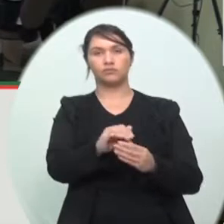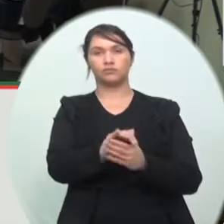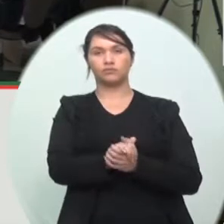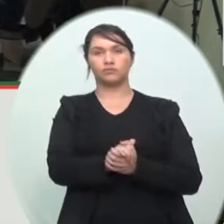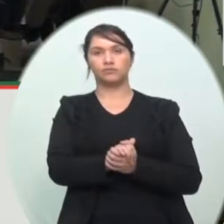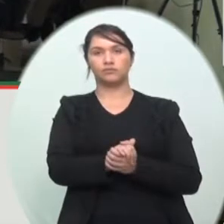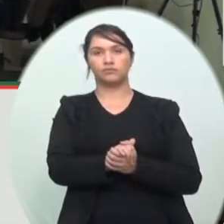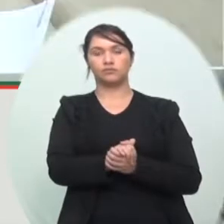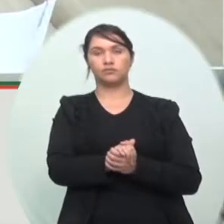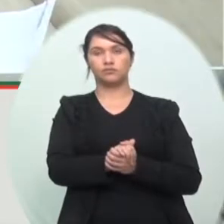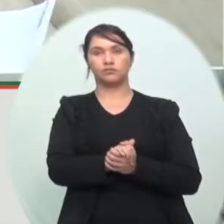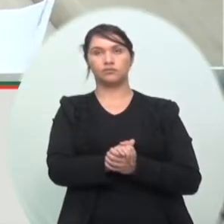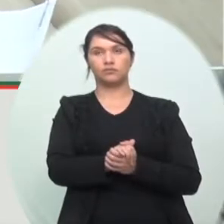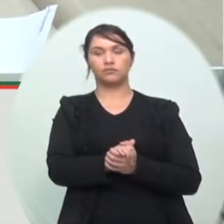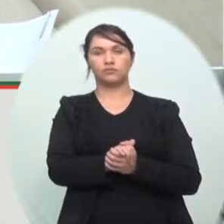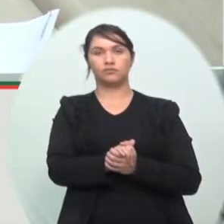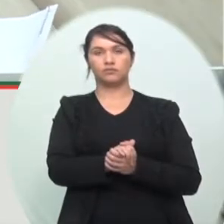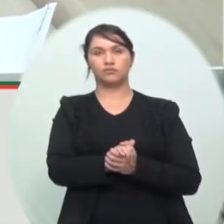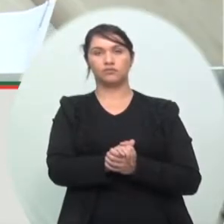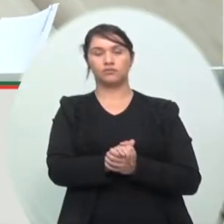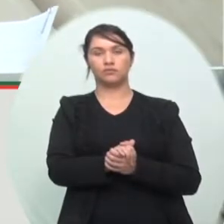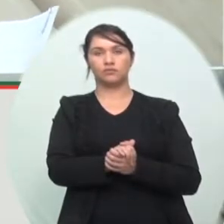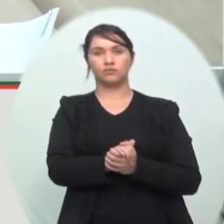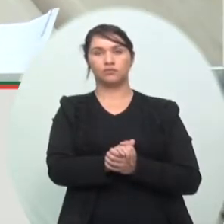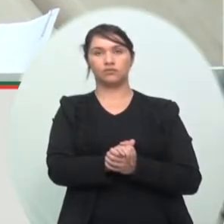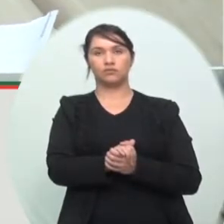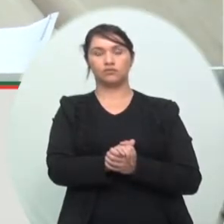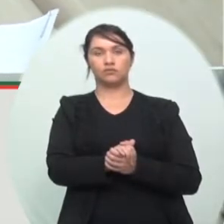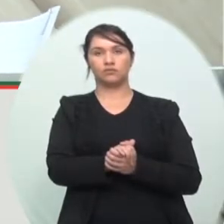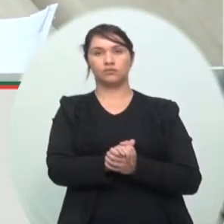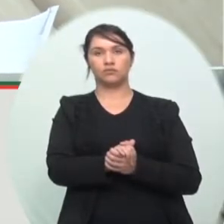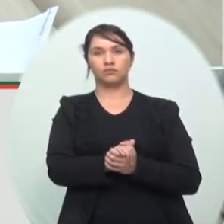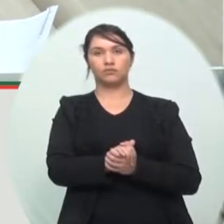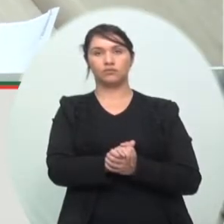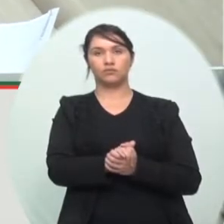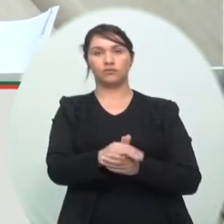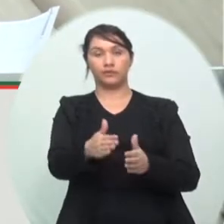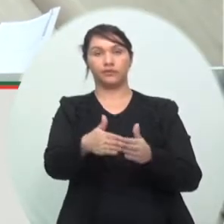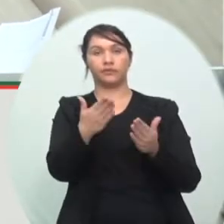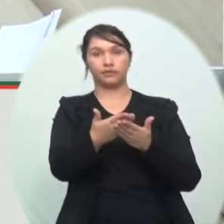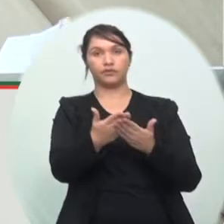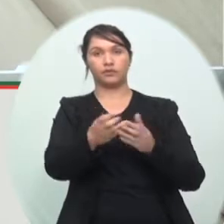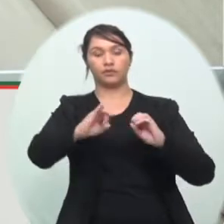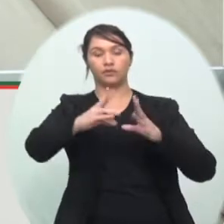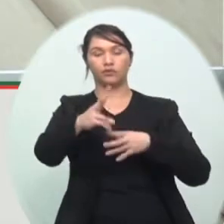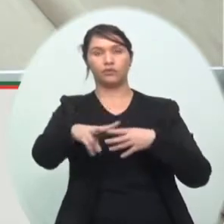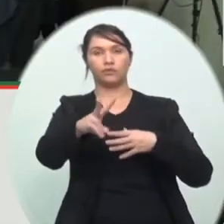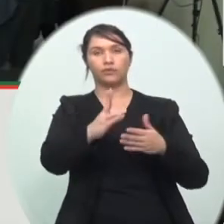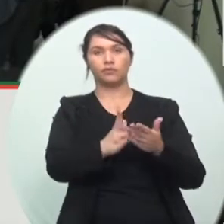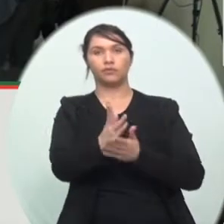Os favoráveis permaneçam como estão. Os contrários se manifestem. Aprovado por unanimidade.